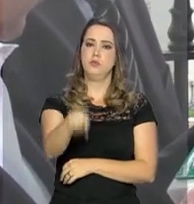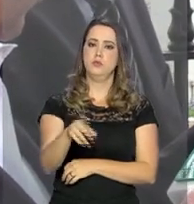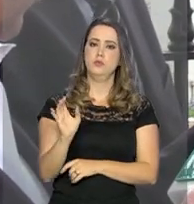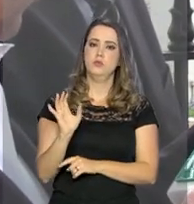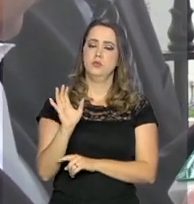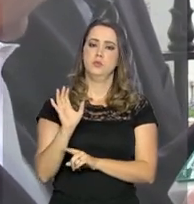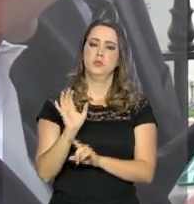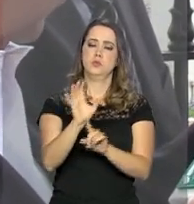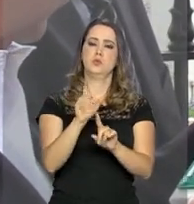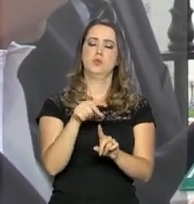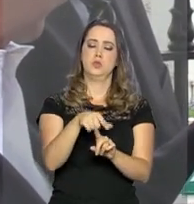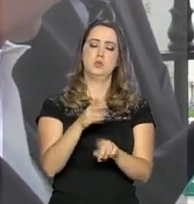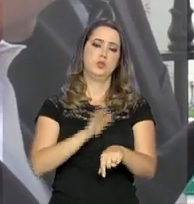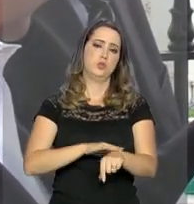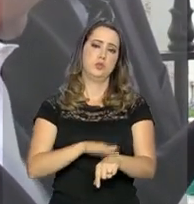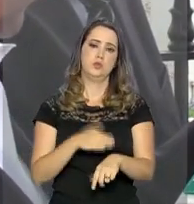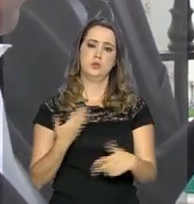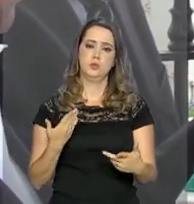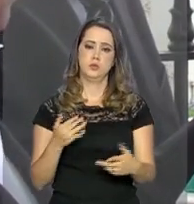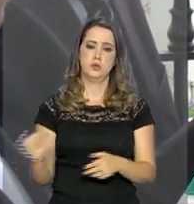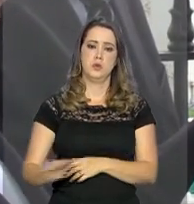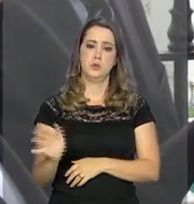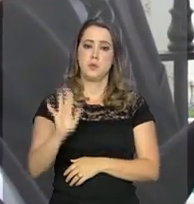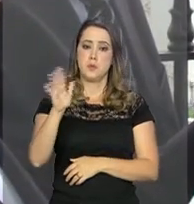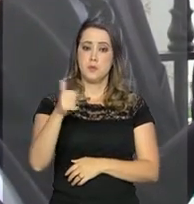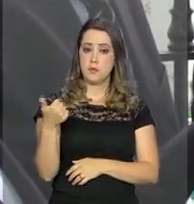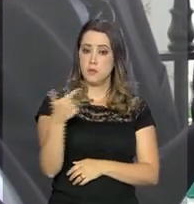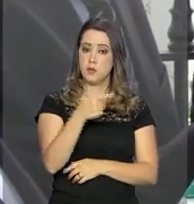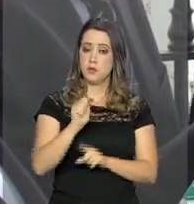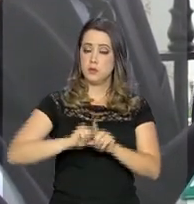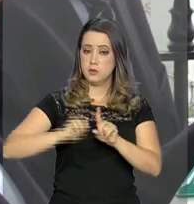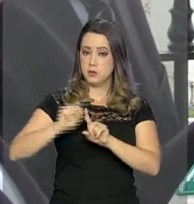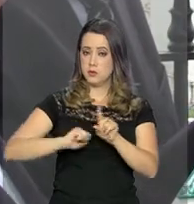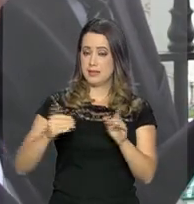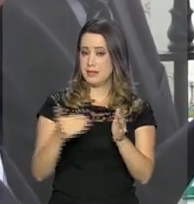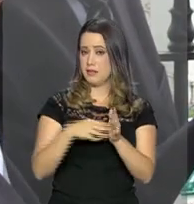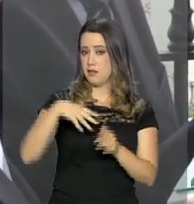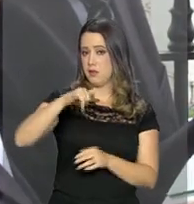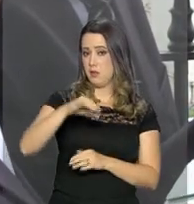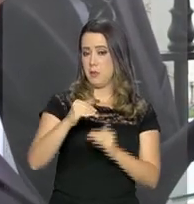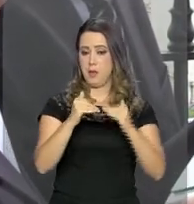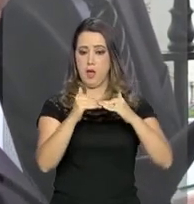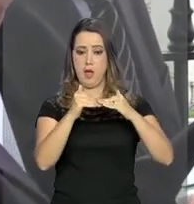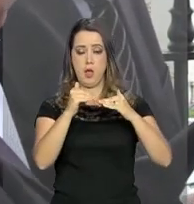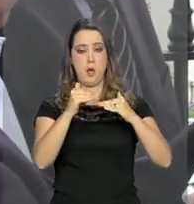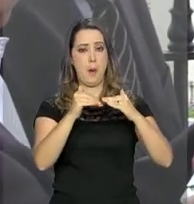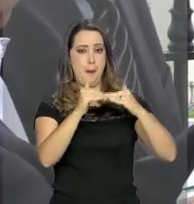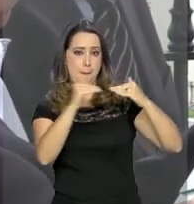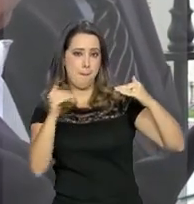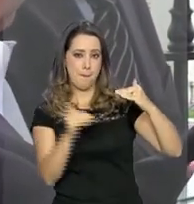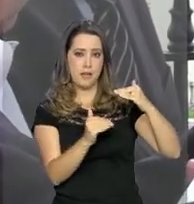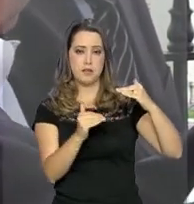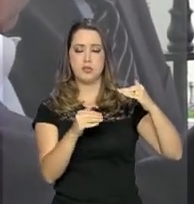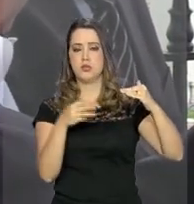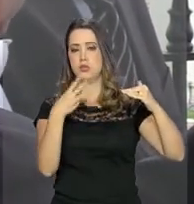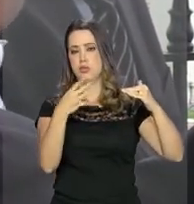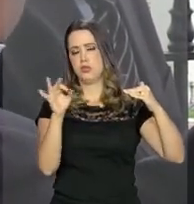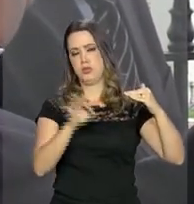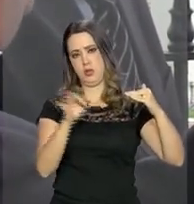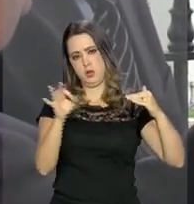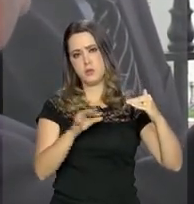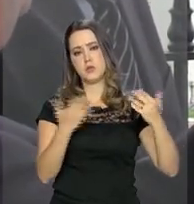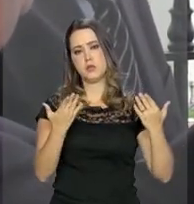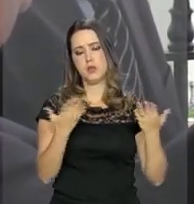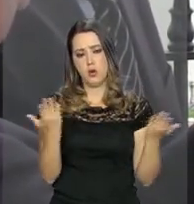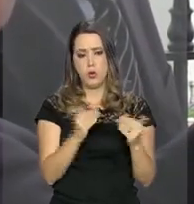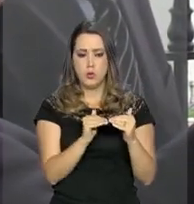choque temporário. A inflação em 12 meses acumulada até maio estava abaixo de 13, 2,8%. Ela vai